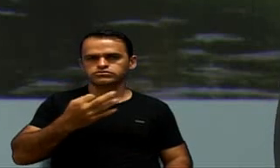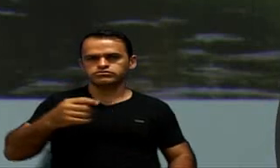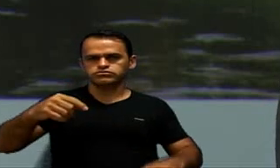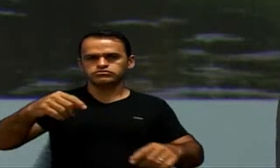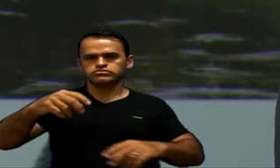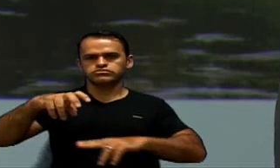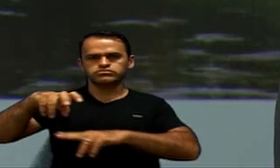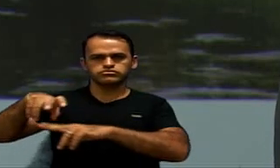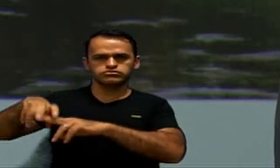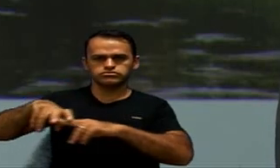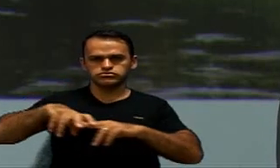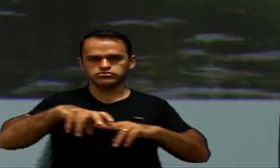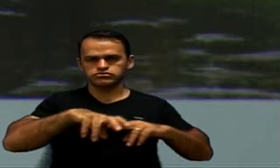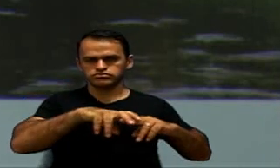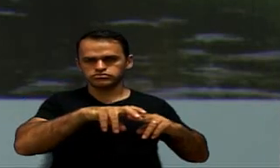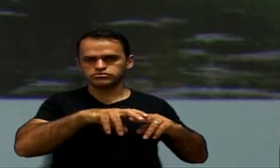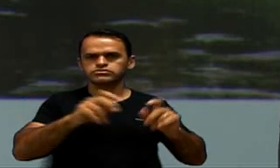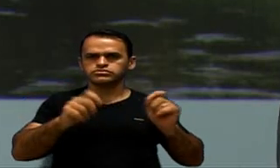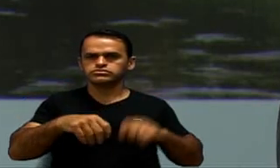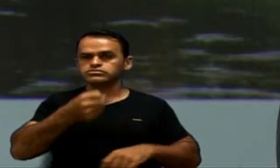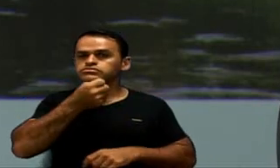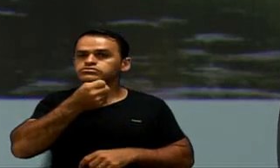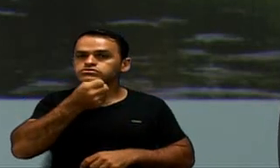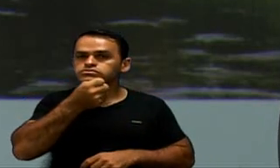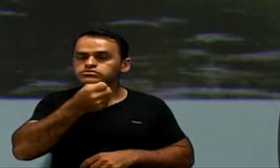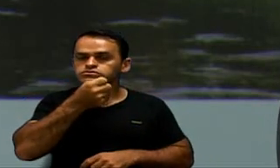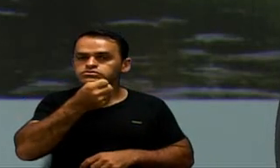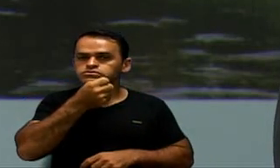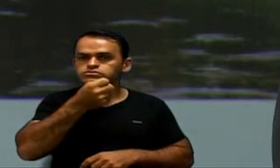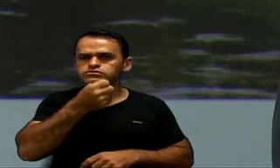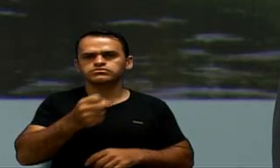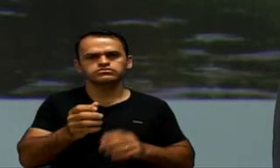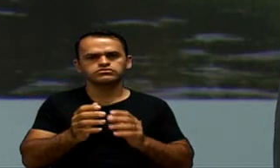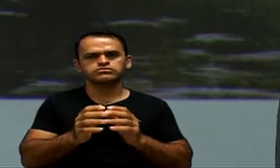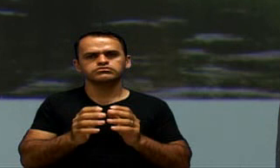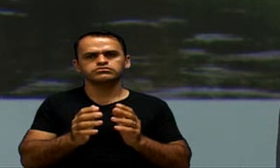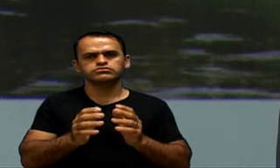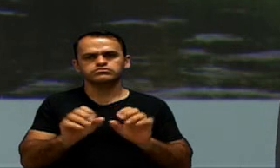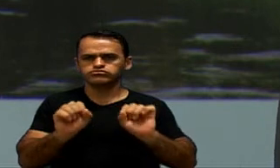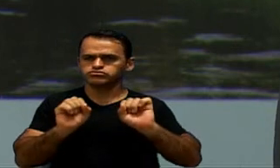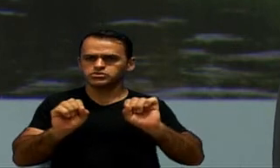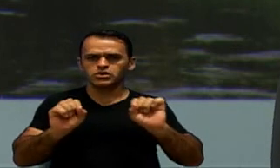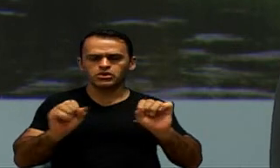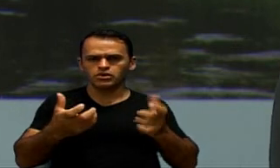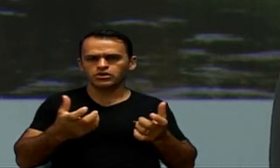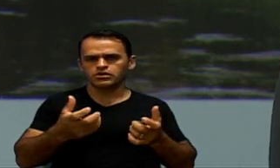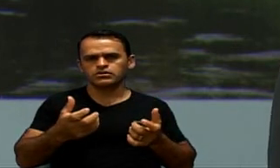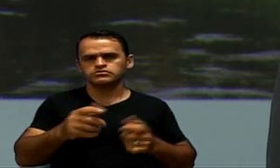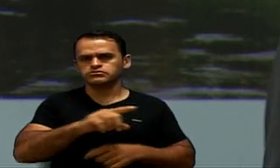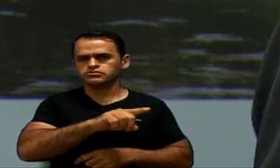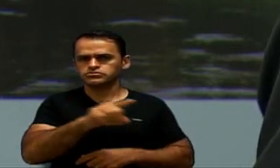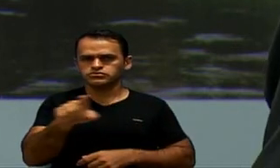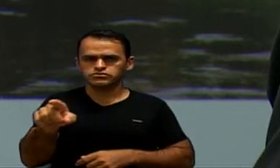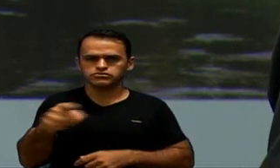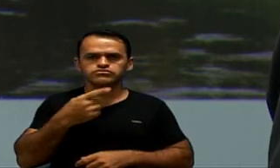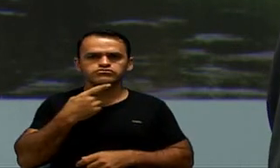trabalhos, por meio dos microfones posicionados aqui na mesa dos vereadores ou na plateia, caso assim.